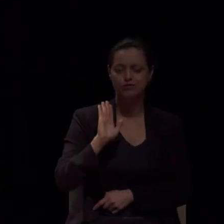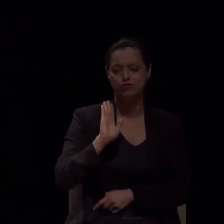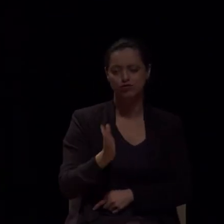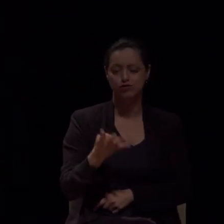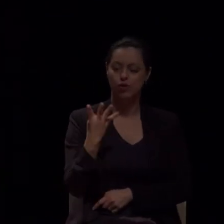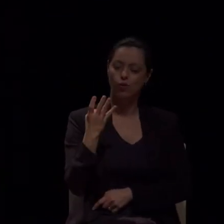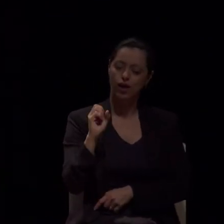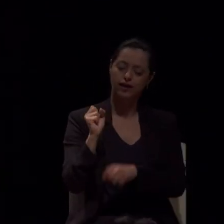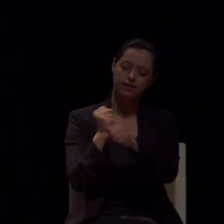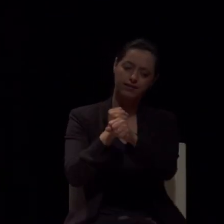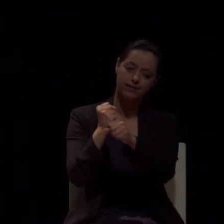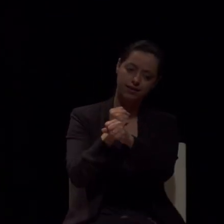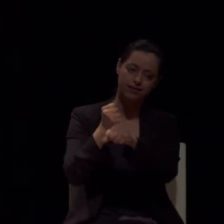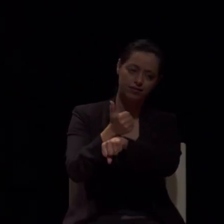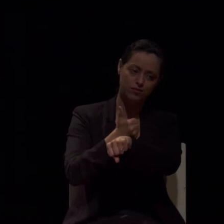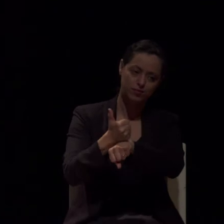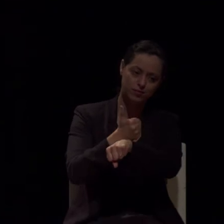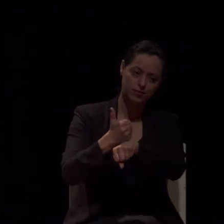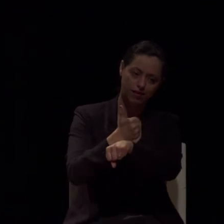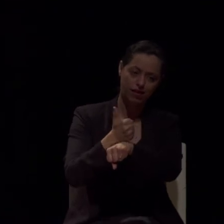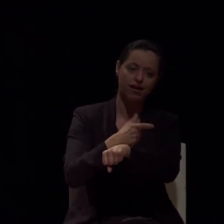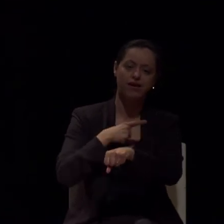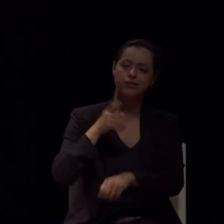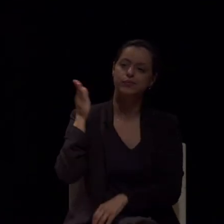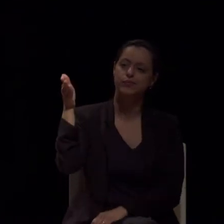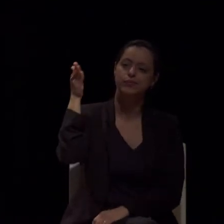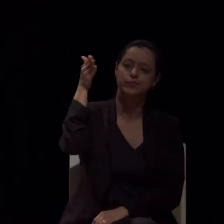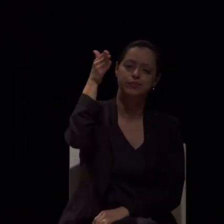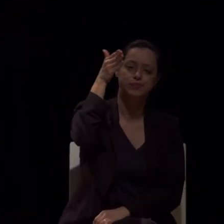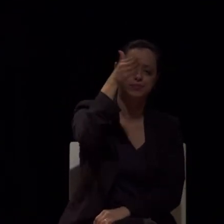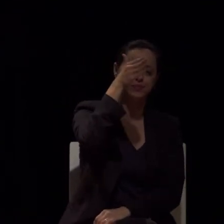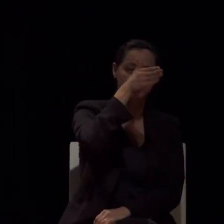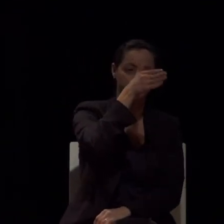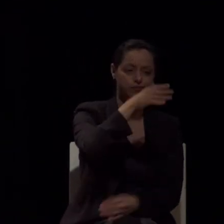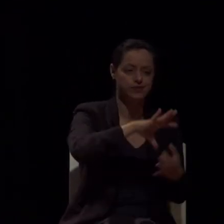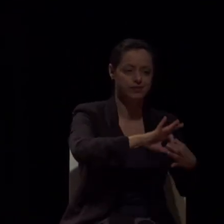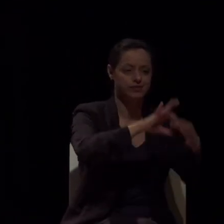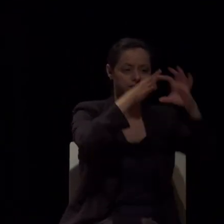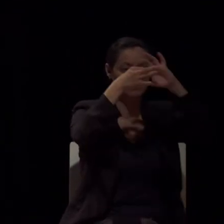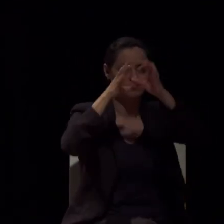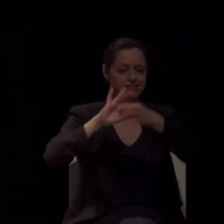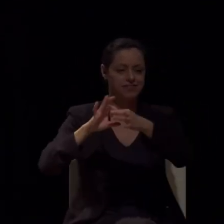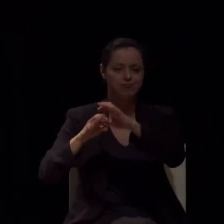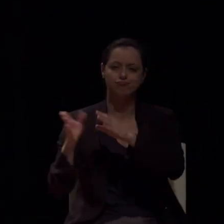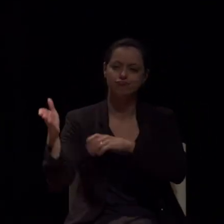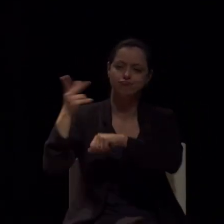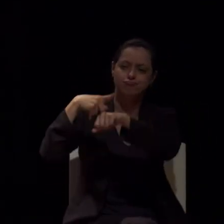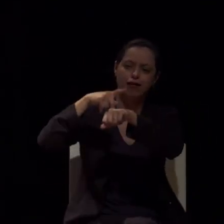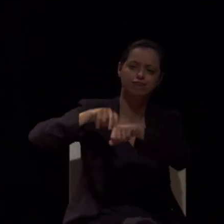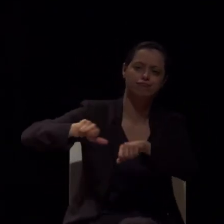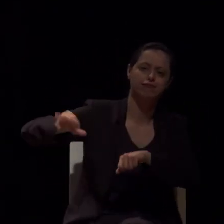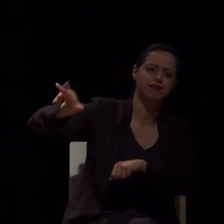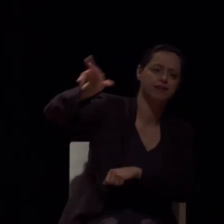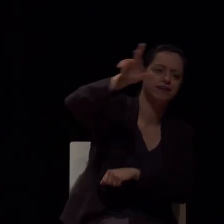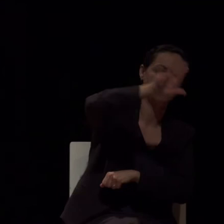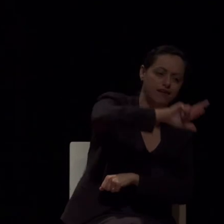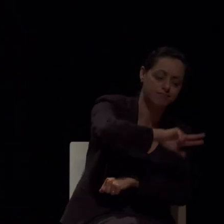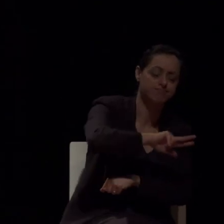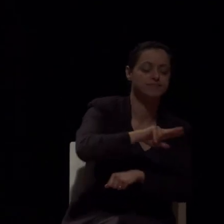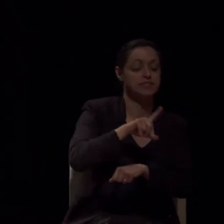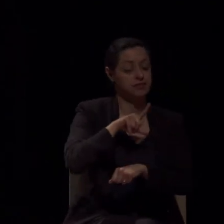tem se apresentado por quatro com pelo por quatro continentes como músico e professor